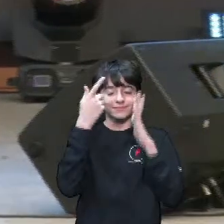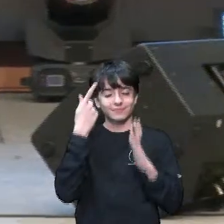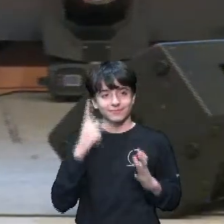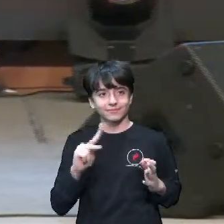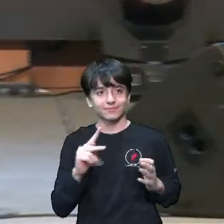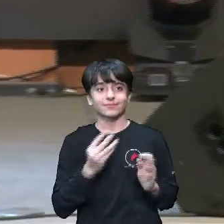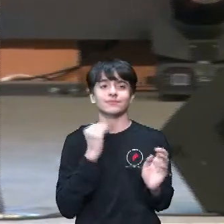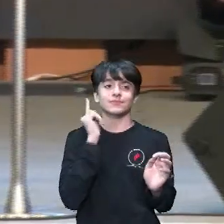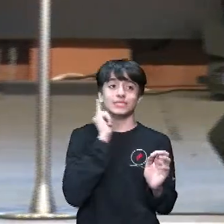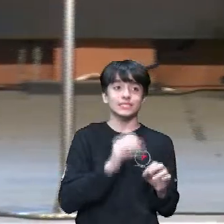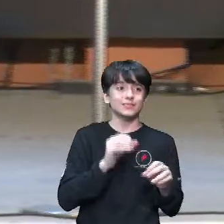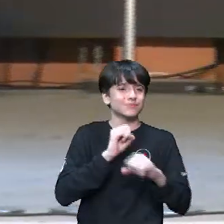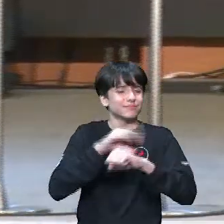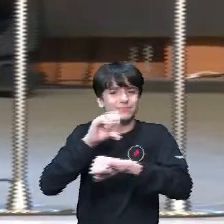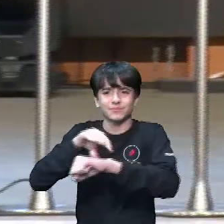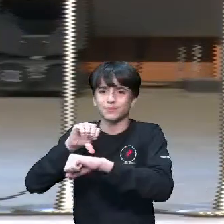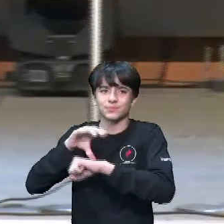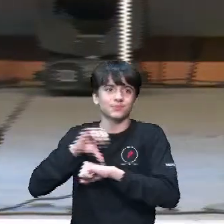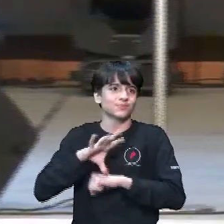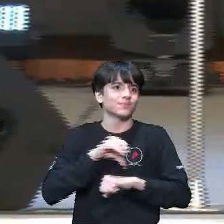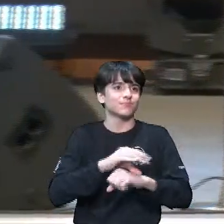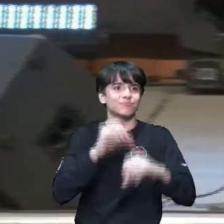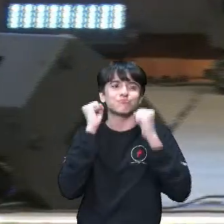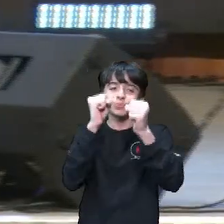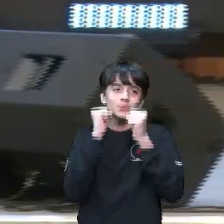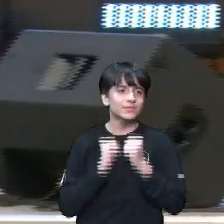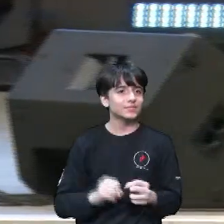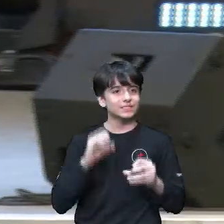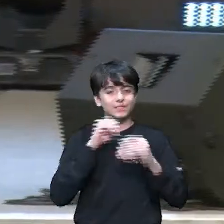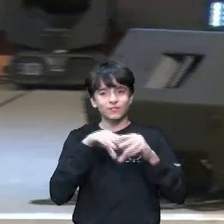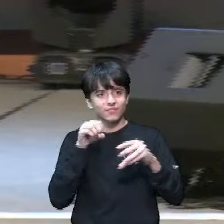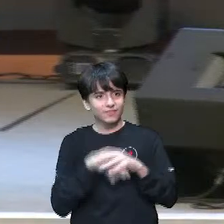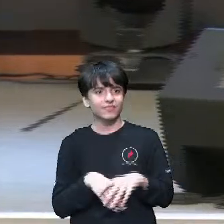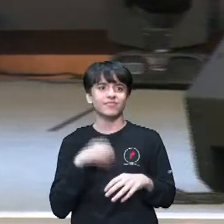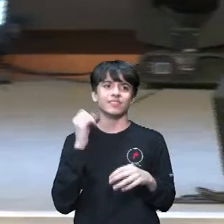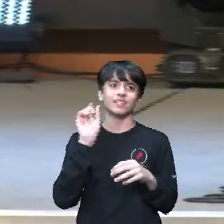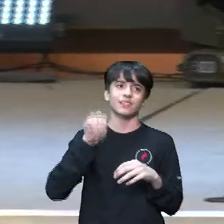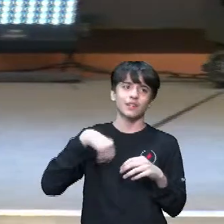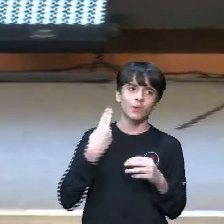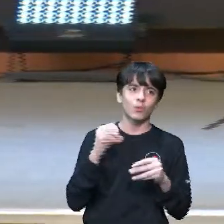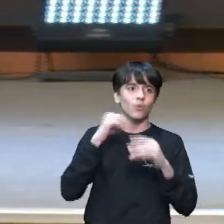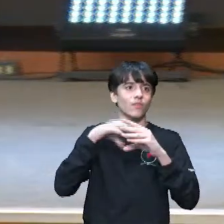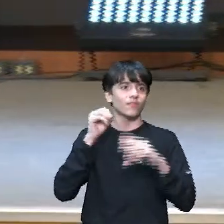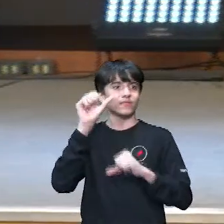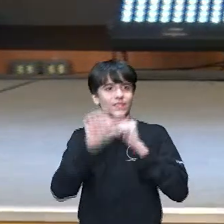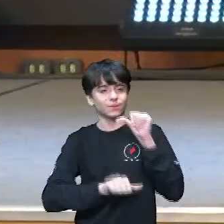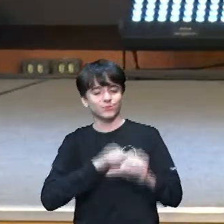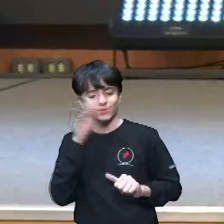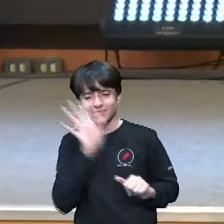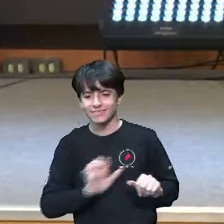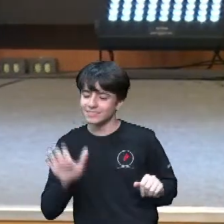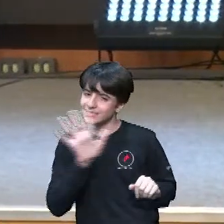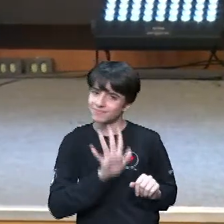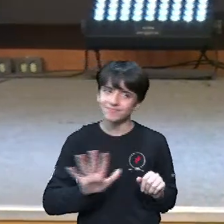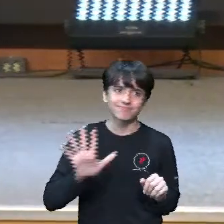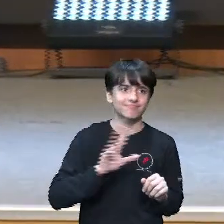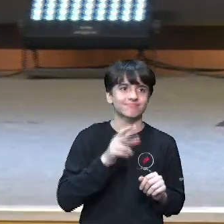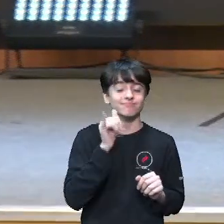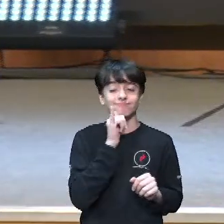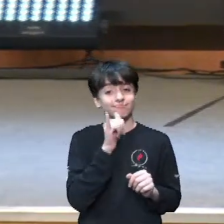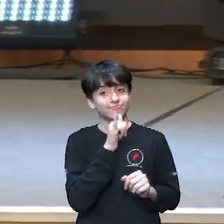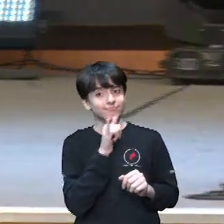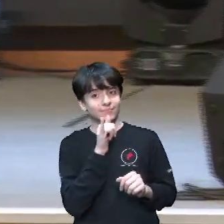do poder de uma oferta na Bíblia, quantas ofertas que mudaram situações, oferta de Abraão, oferta de